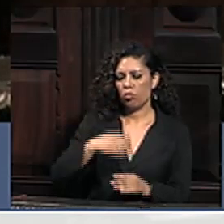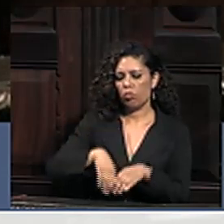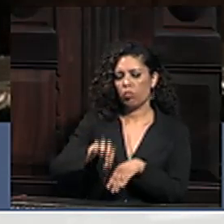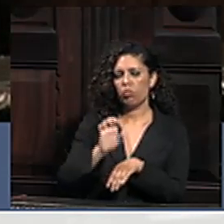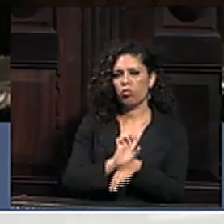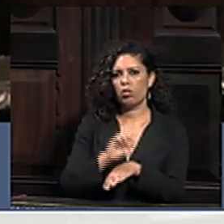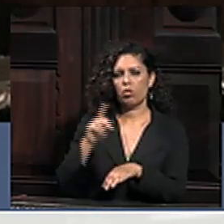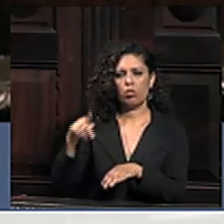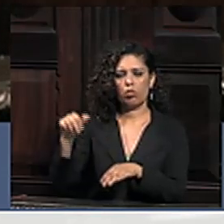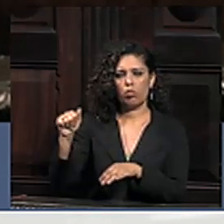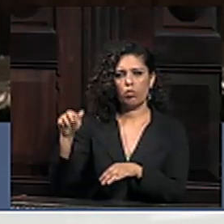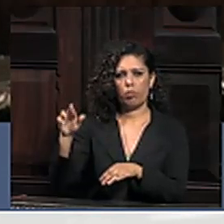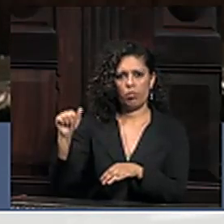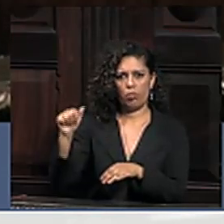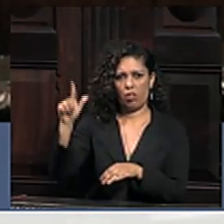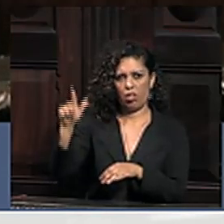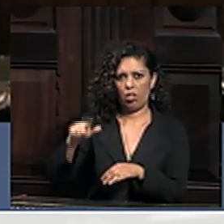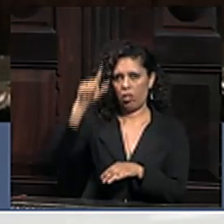quando, ao se dirigir